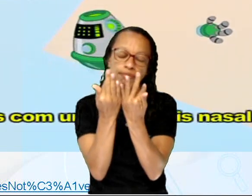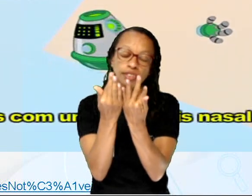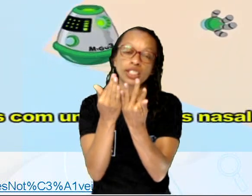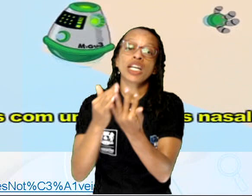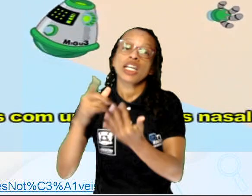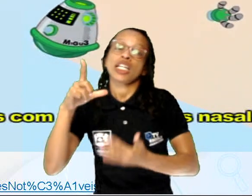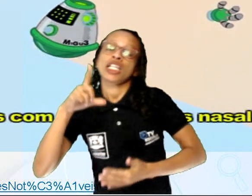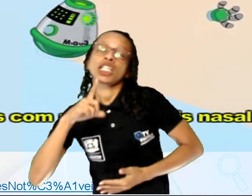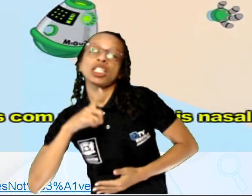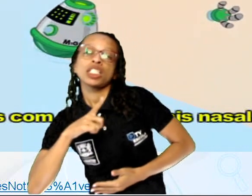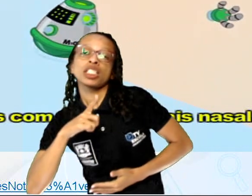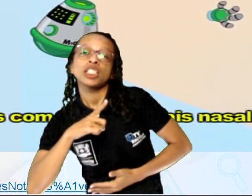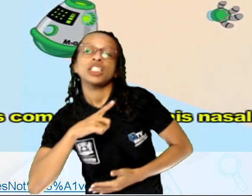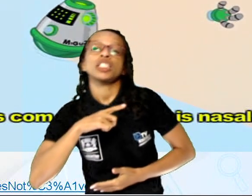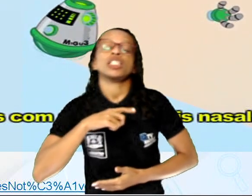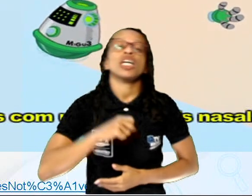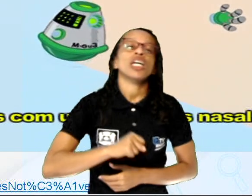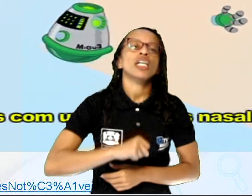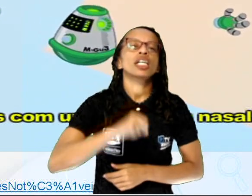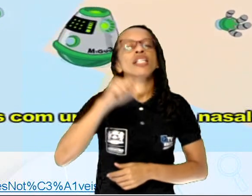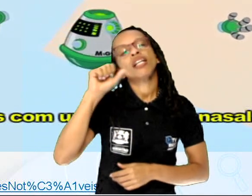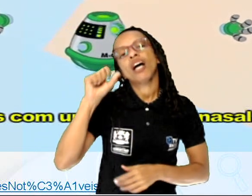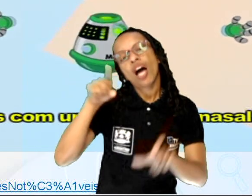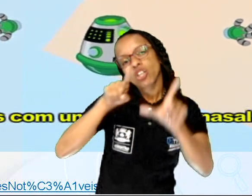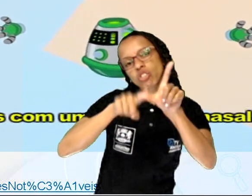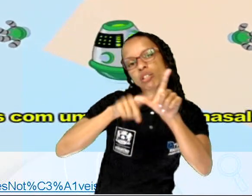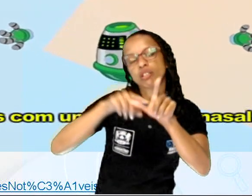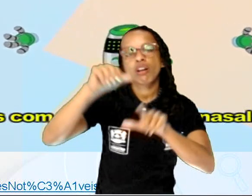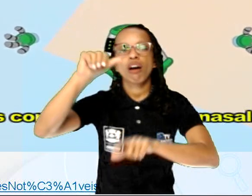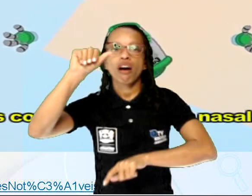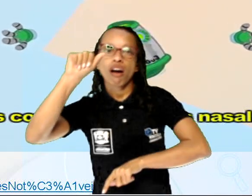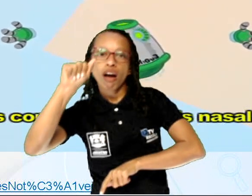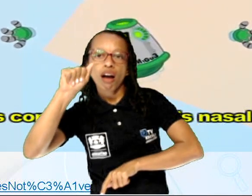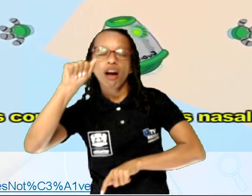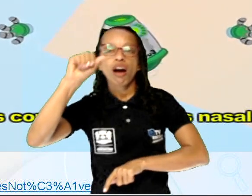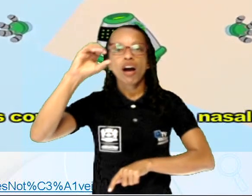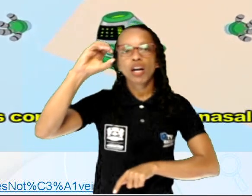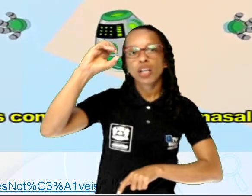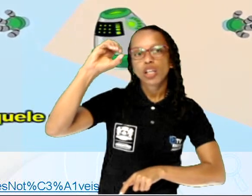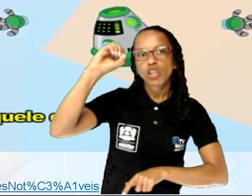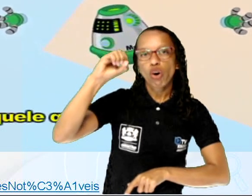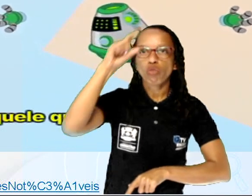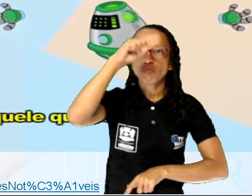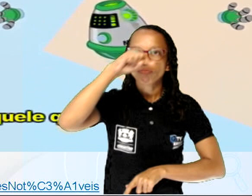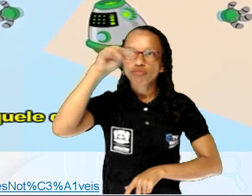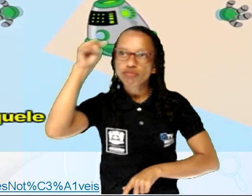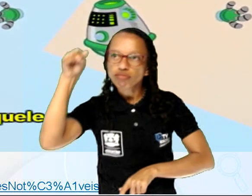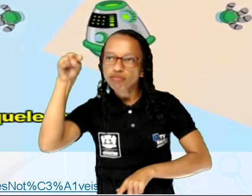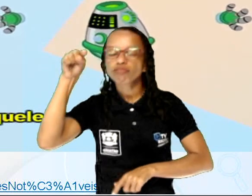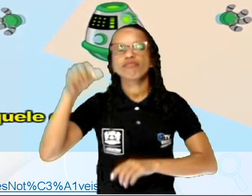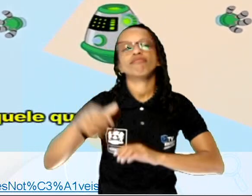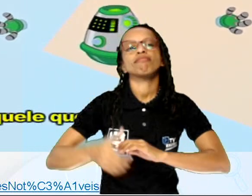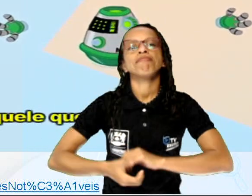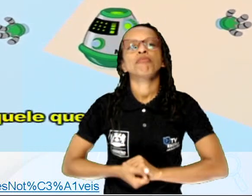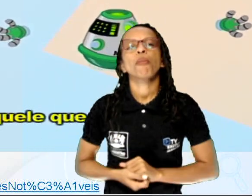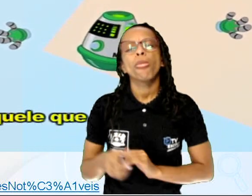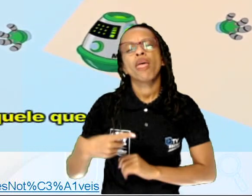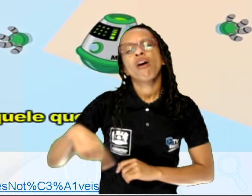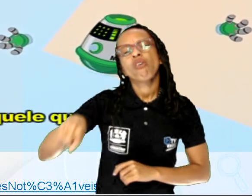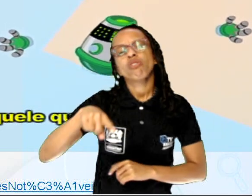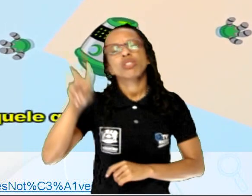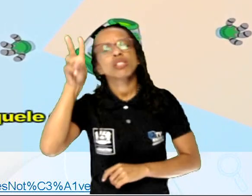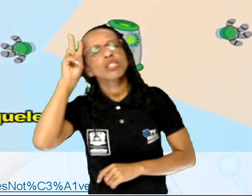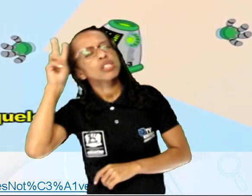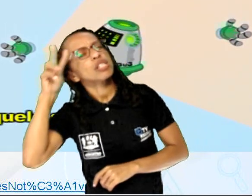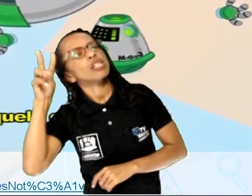A e O para deixar a pronúncia delas com um som mais nasal. Se você não se lembra, o som